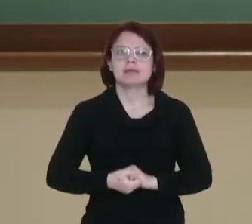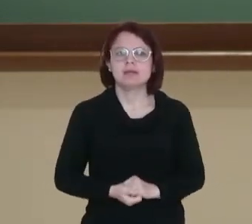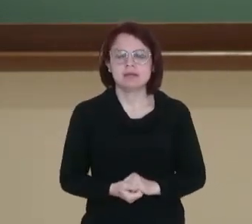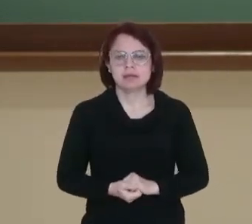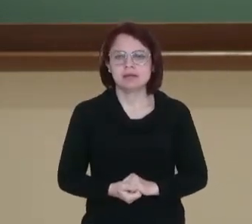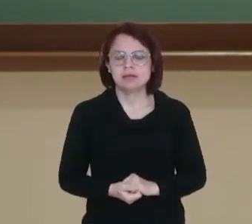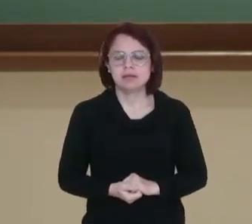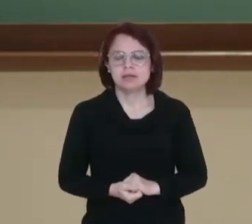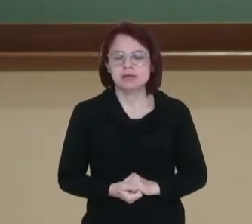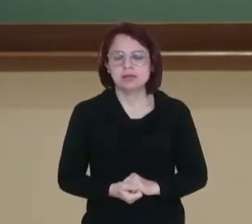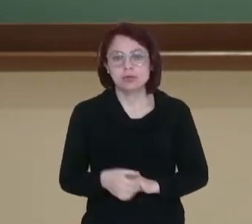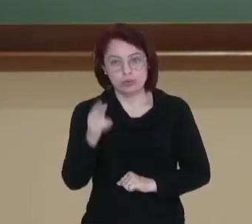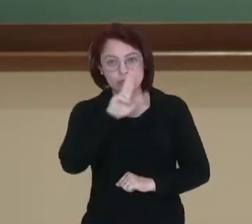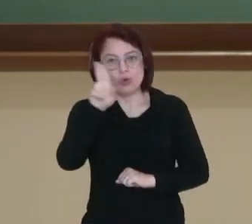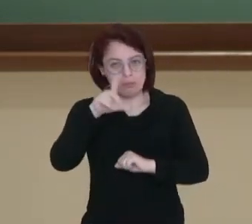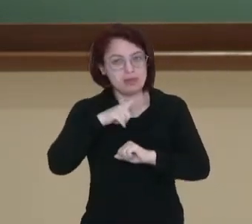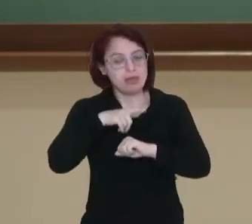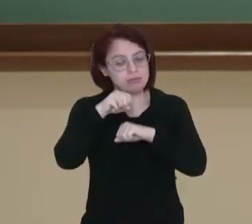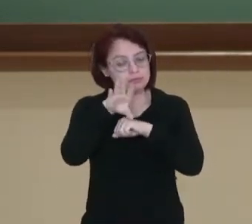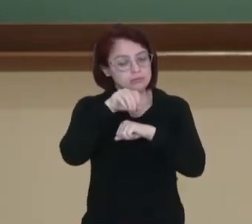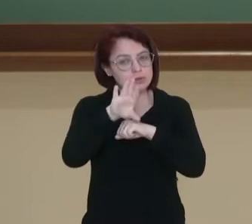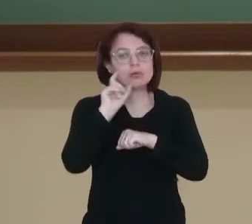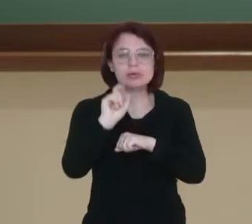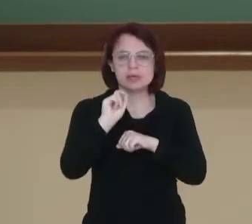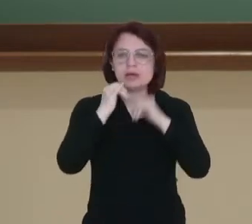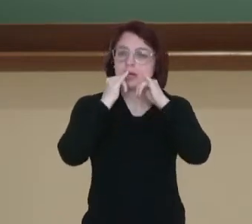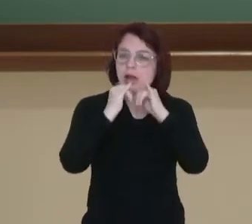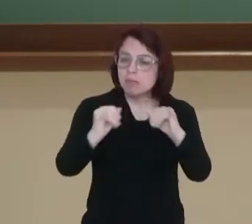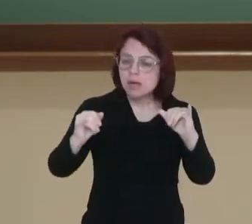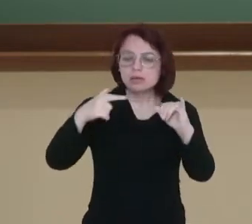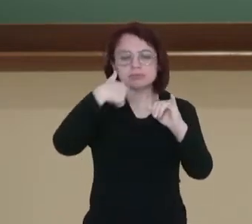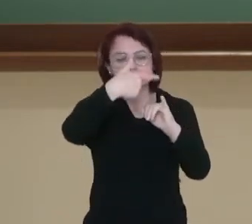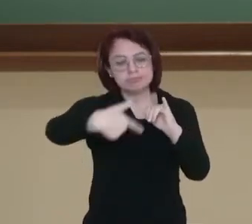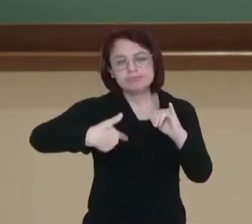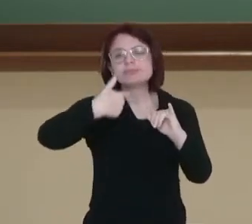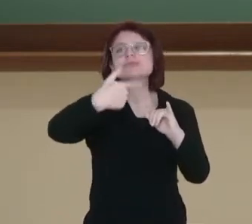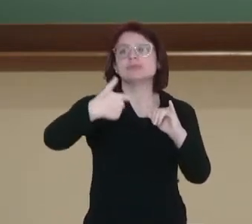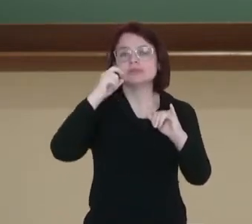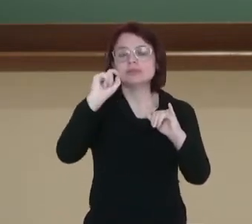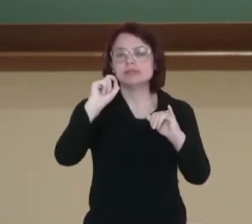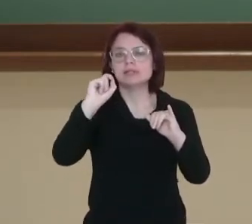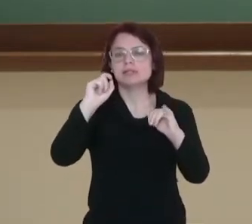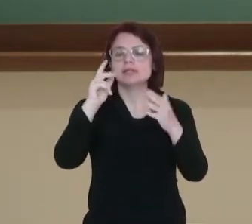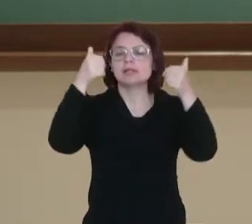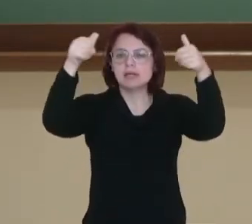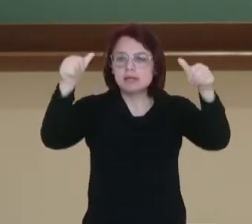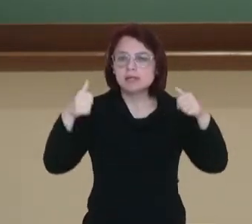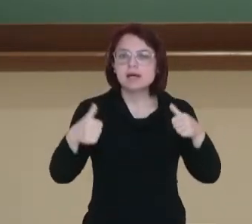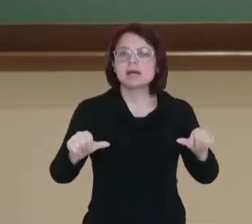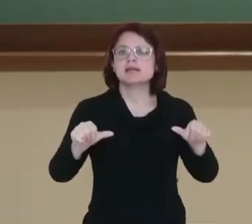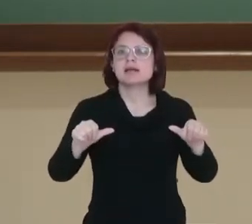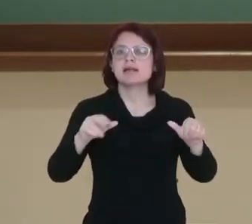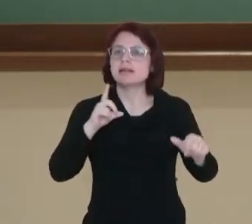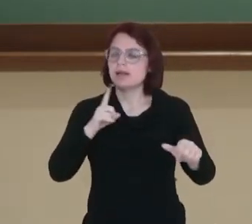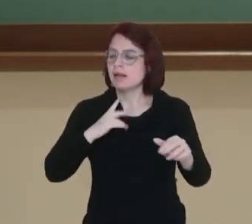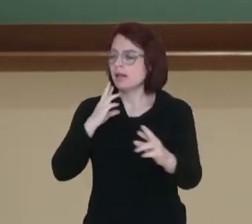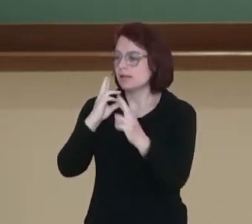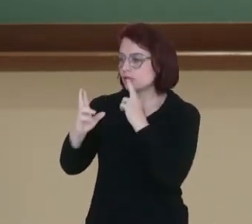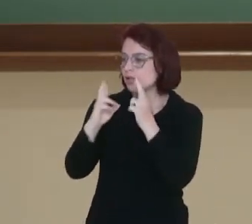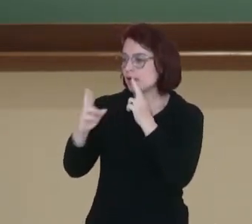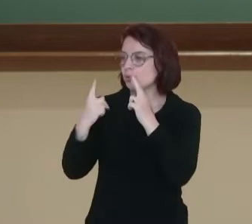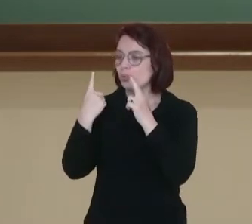bem sugestivo. Então, uma campanha por meio de um cartaz relacionado a algum